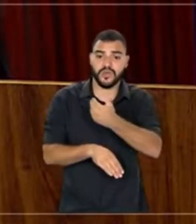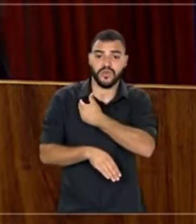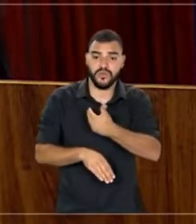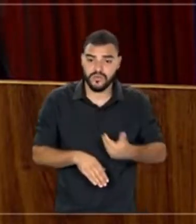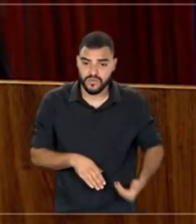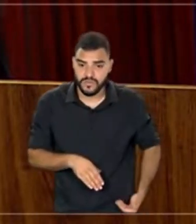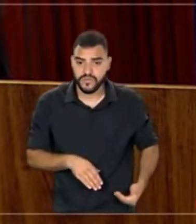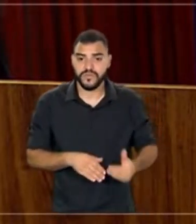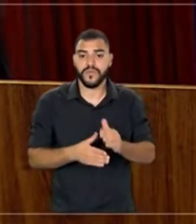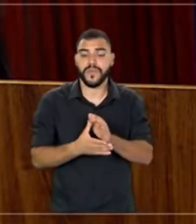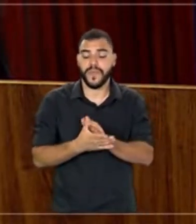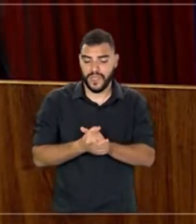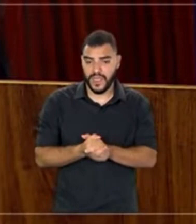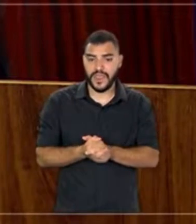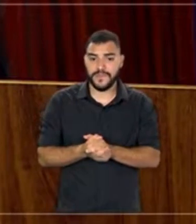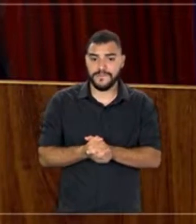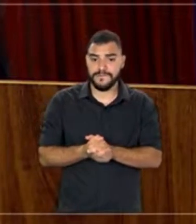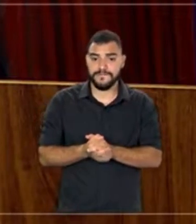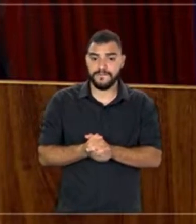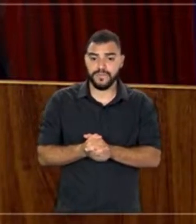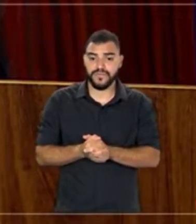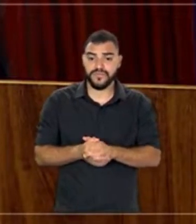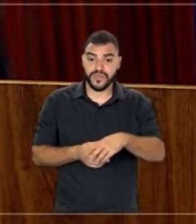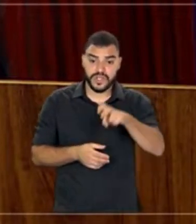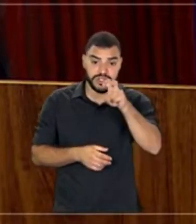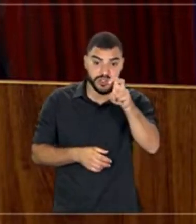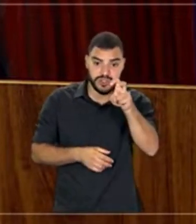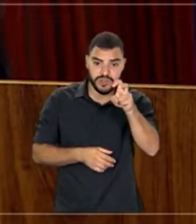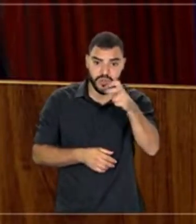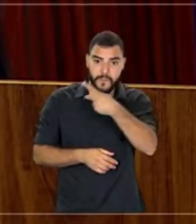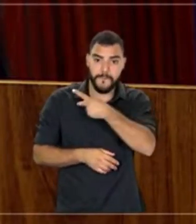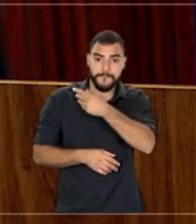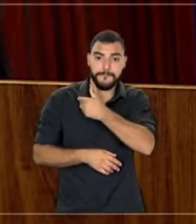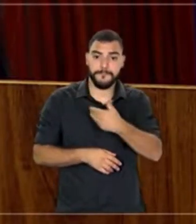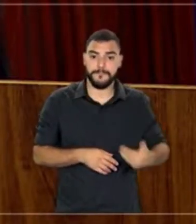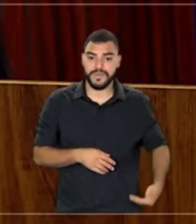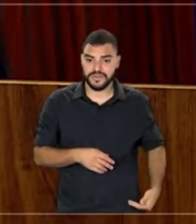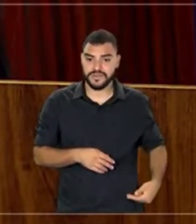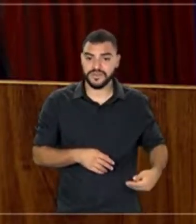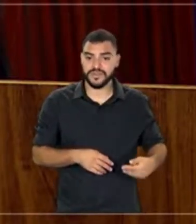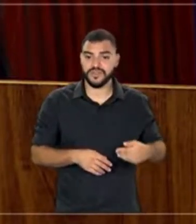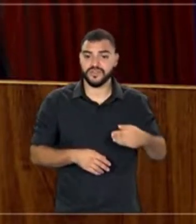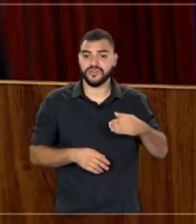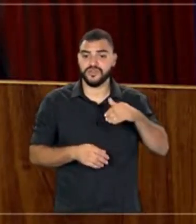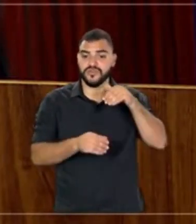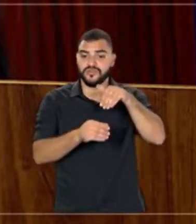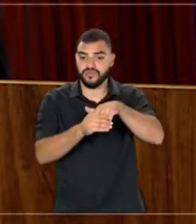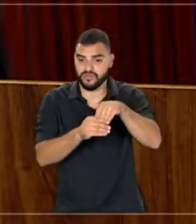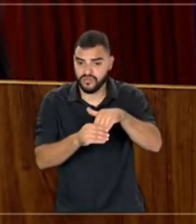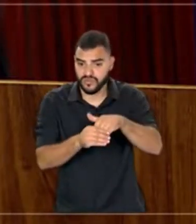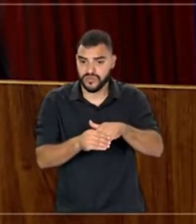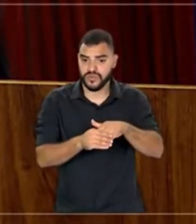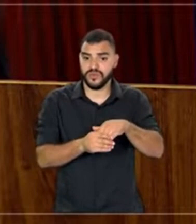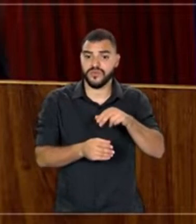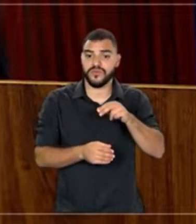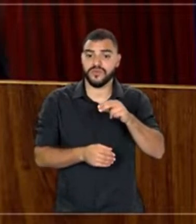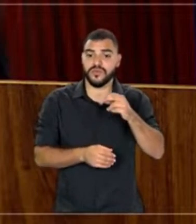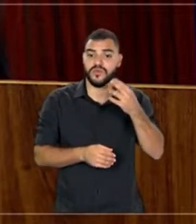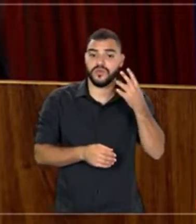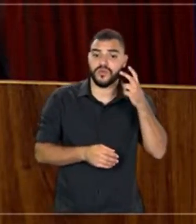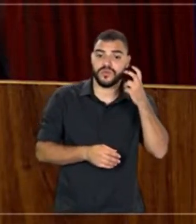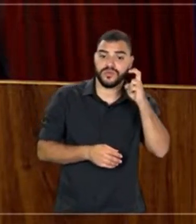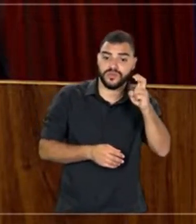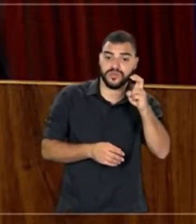presidente da República. Foram 5 presidentes eleitos, 5 presidentes e vice-presidentes eleitos pelo